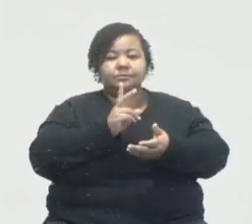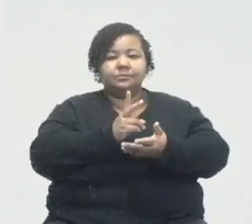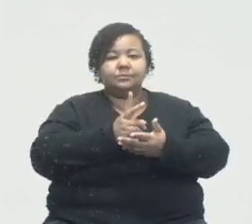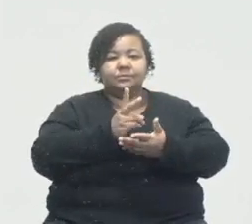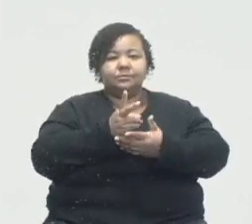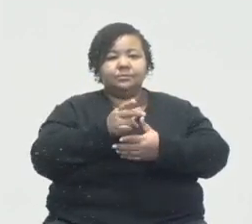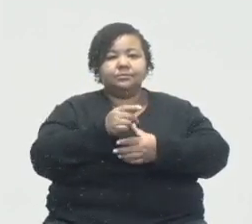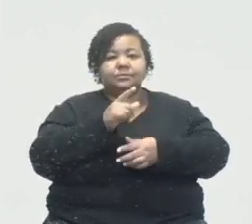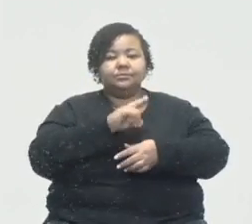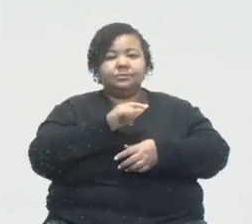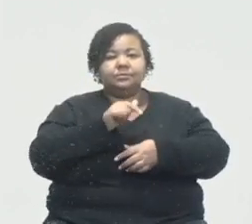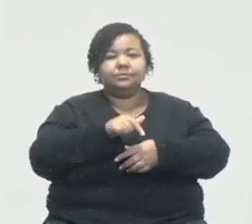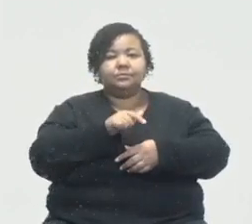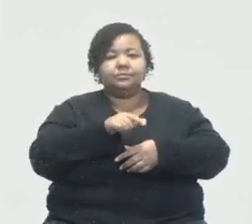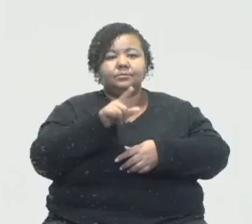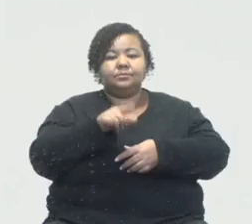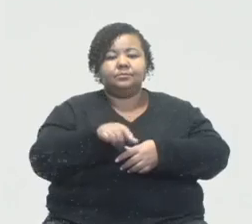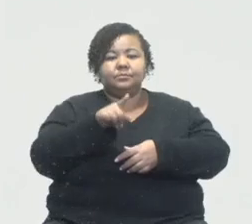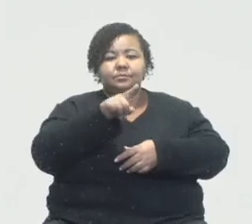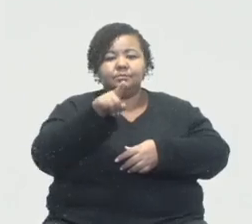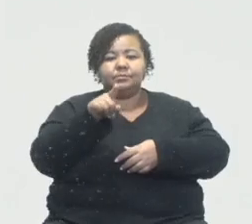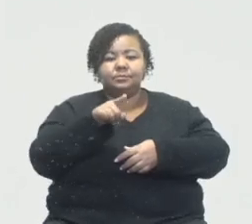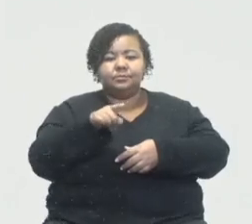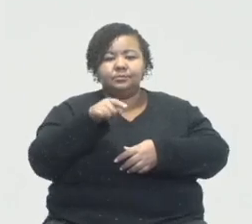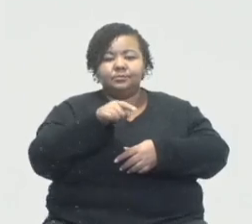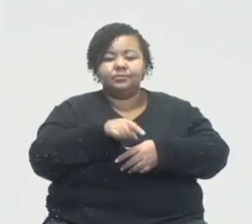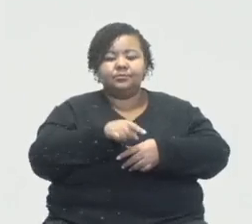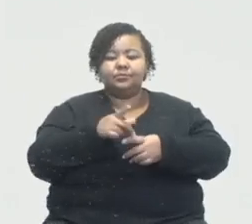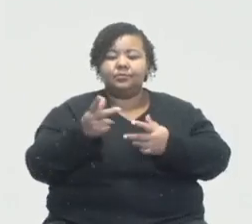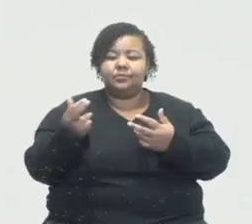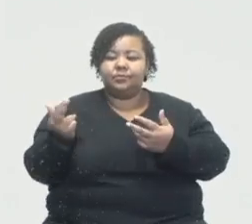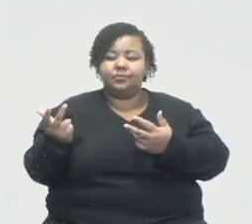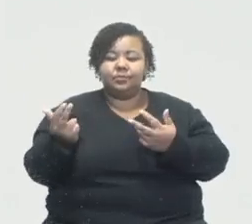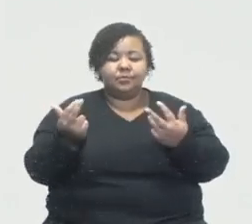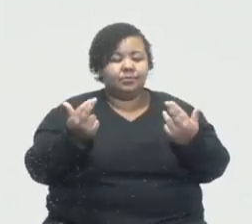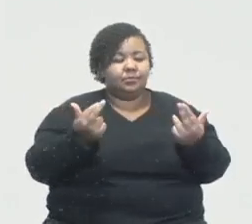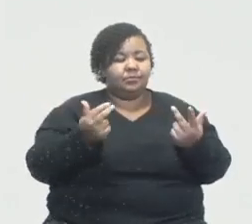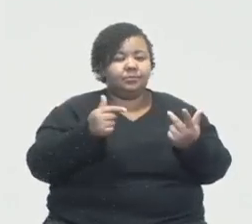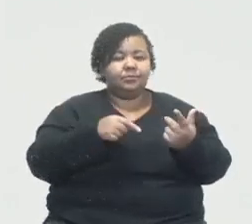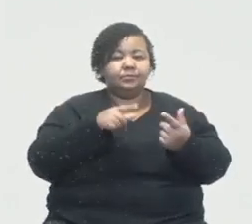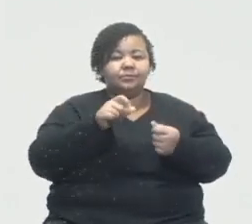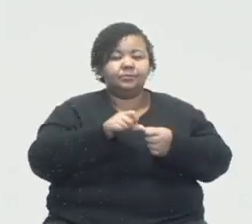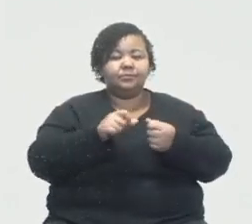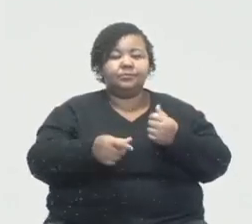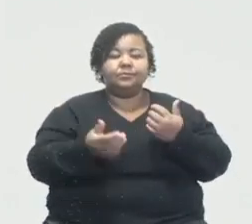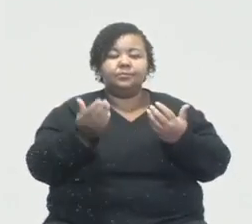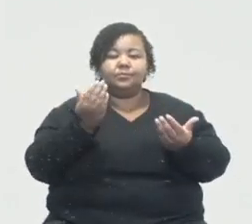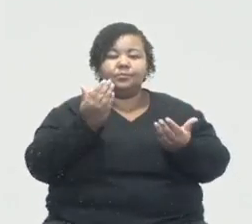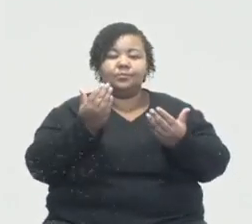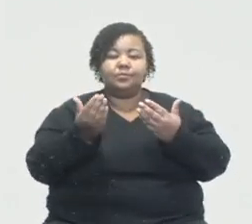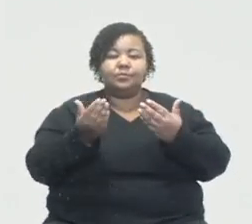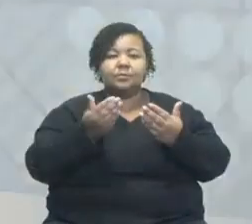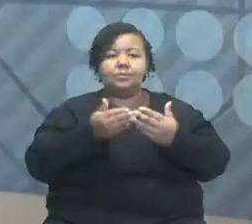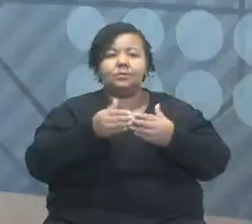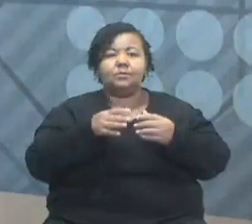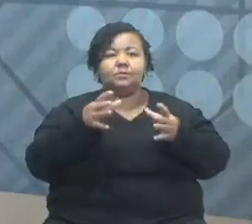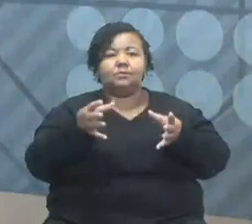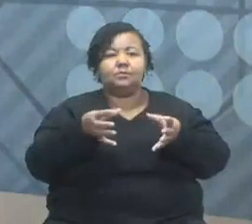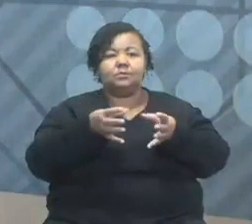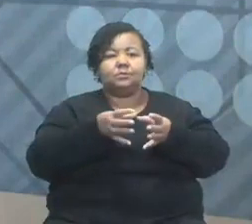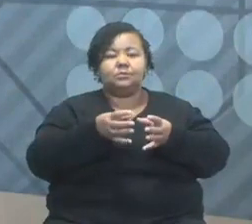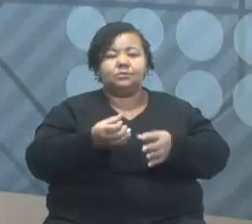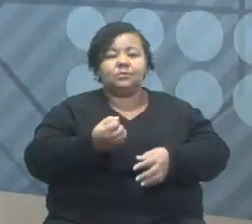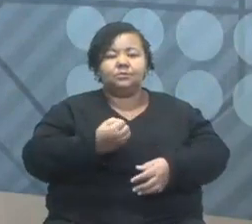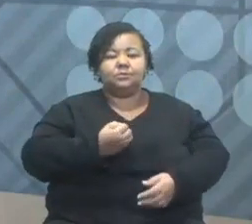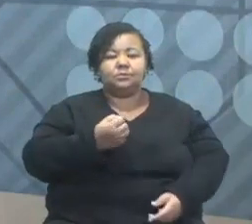Então, nós temos aqui essa igualdade. Encontramos essa situação. Isso fazendo uma analogia com o conjunto dos